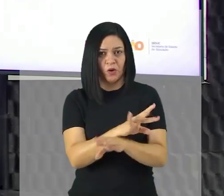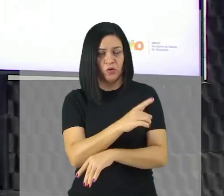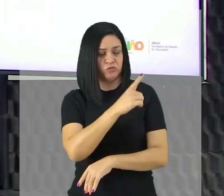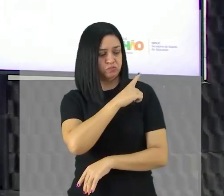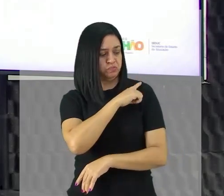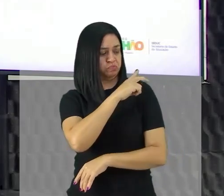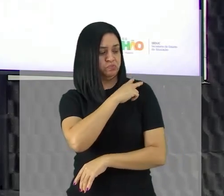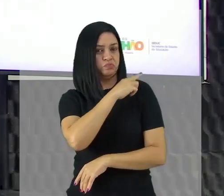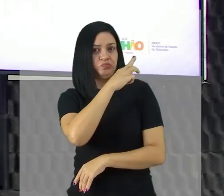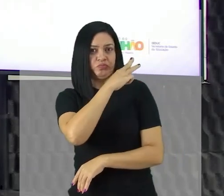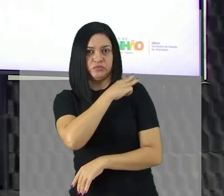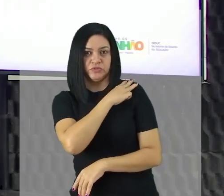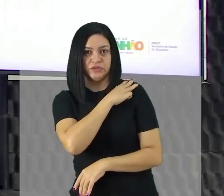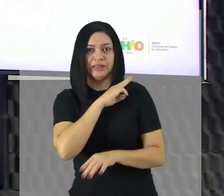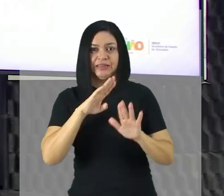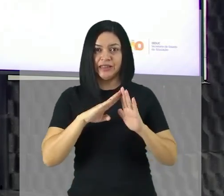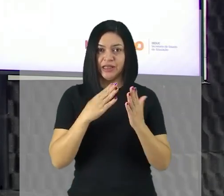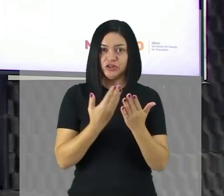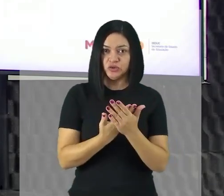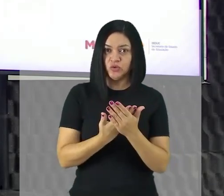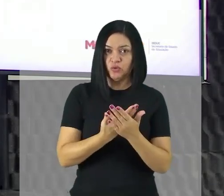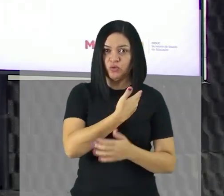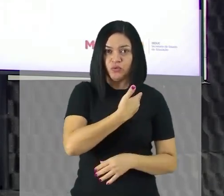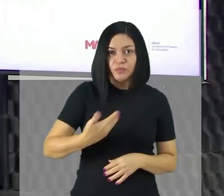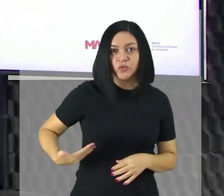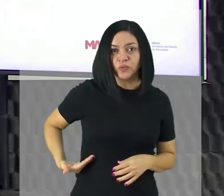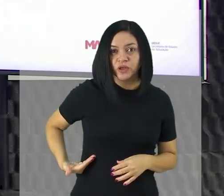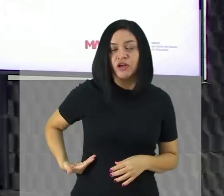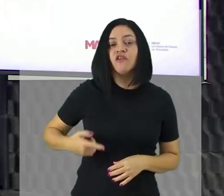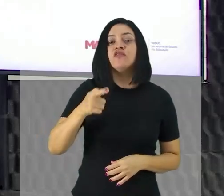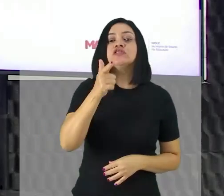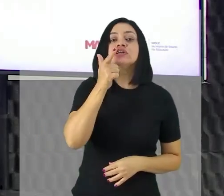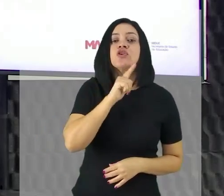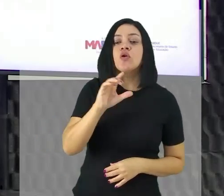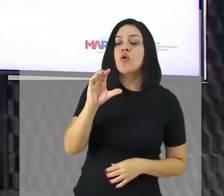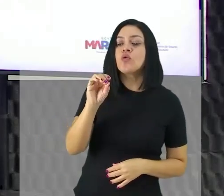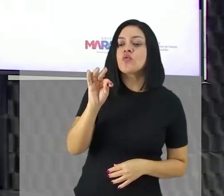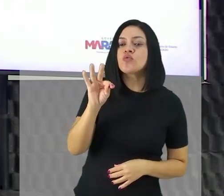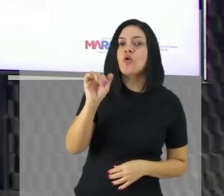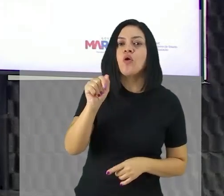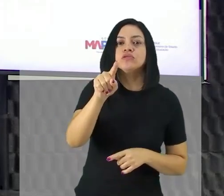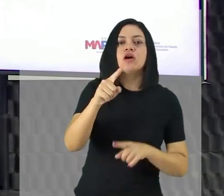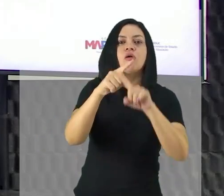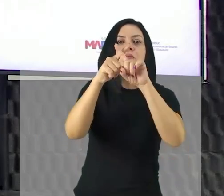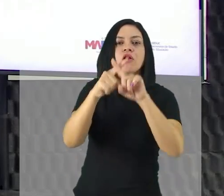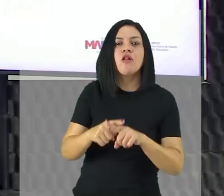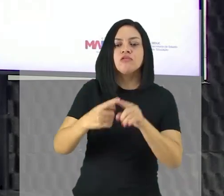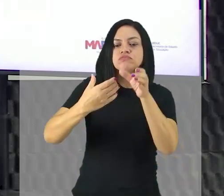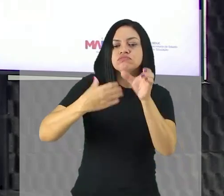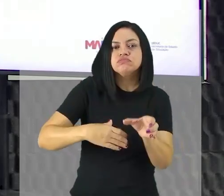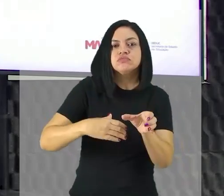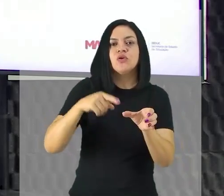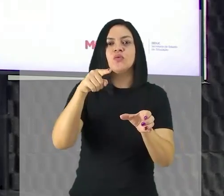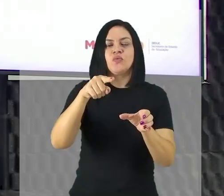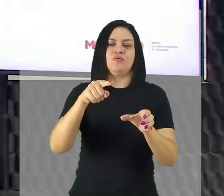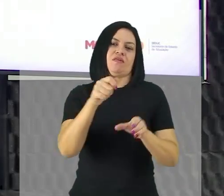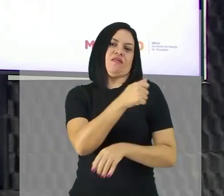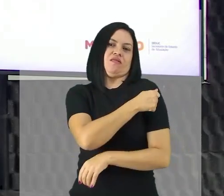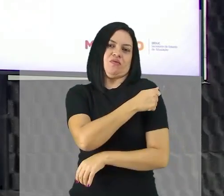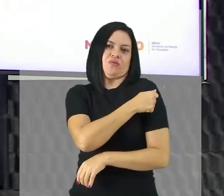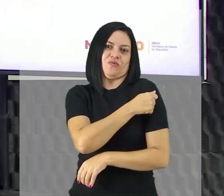ensino médio na escola pública, você ainda tem as suas cotas para vocês concorrerem só com os alunos de escola